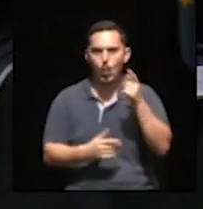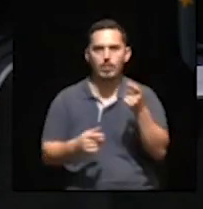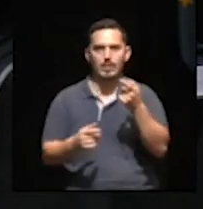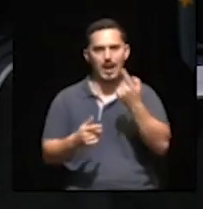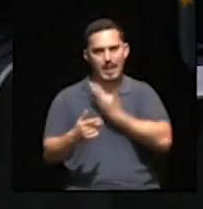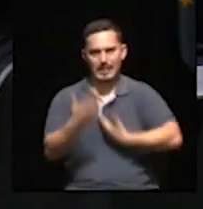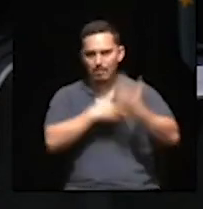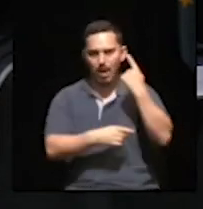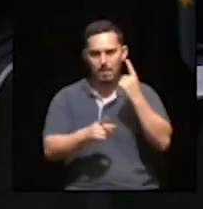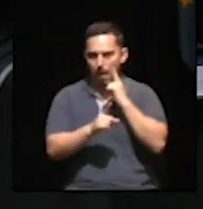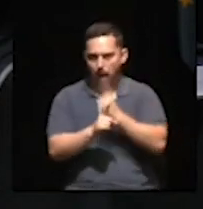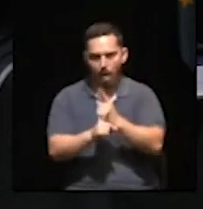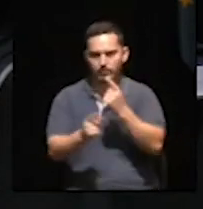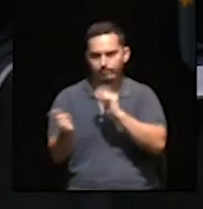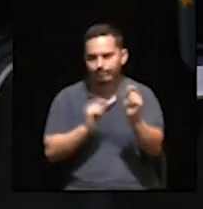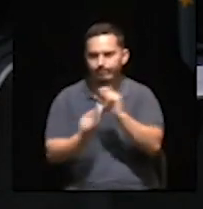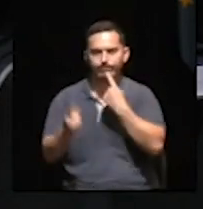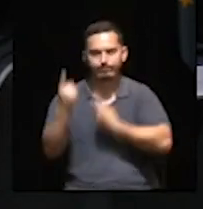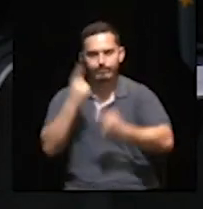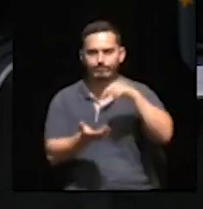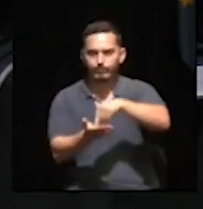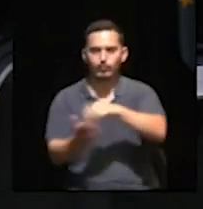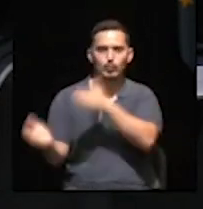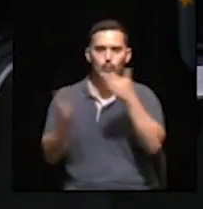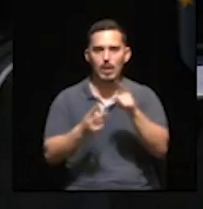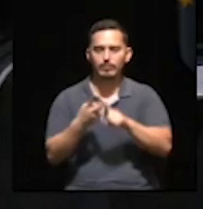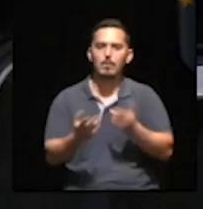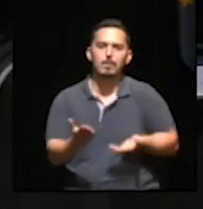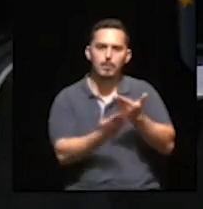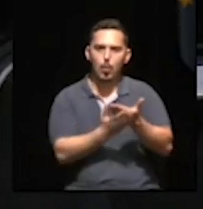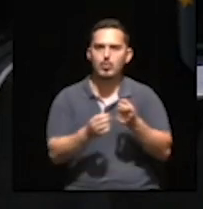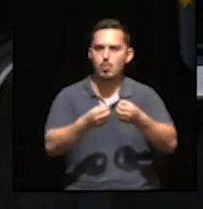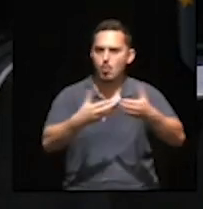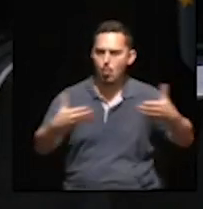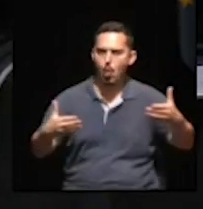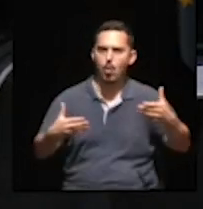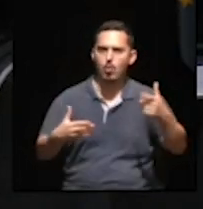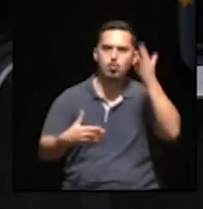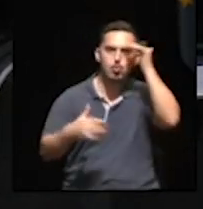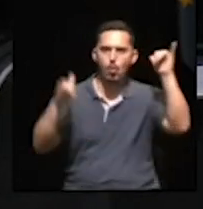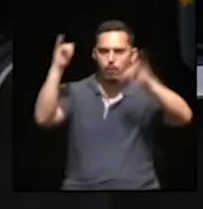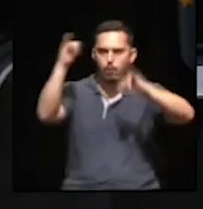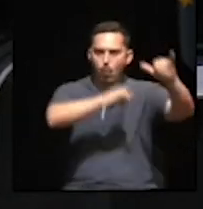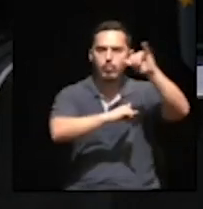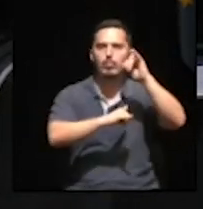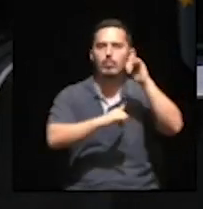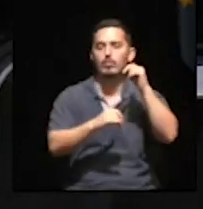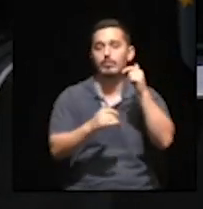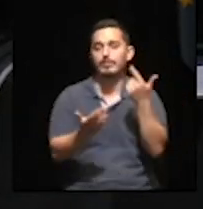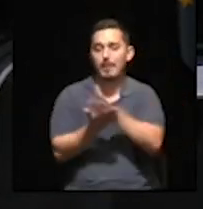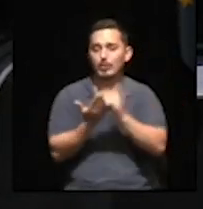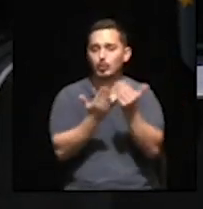antiga da cidade e amplamente discutida nesta Assembleia por outro lado propõe um aumento significativo do número de voos o que à luz dos